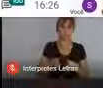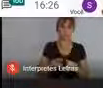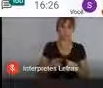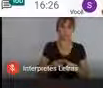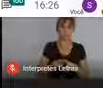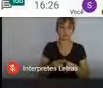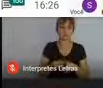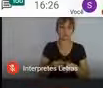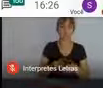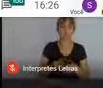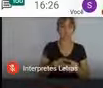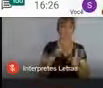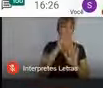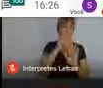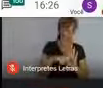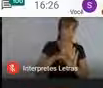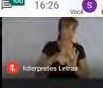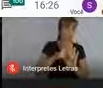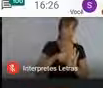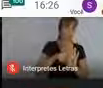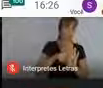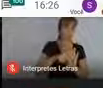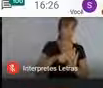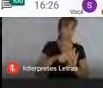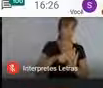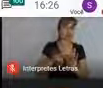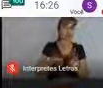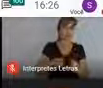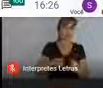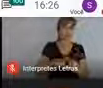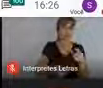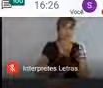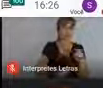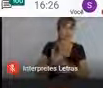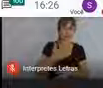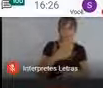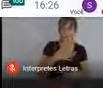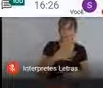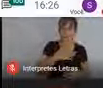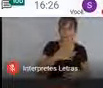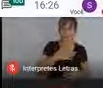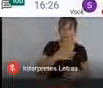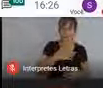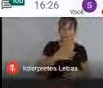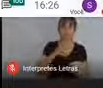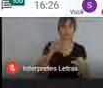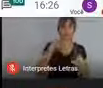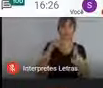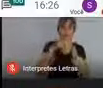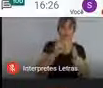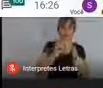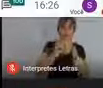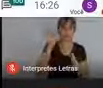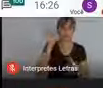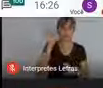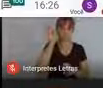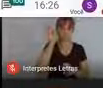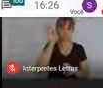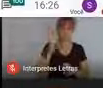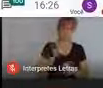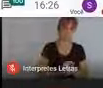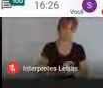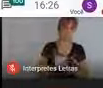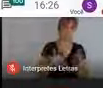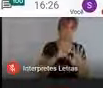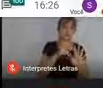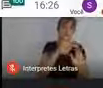de um projeto que eu coordeno, criado por mim, aí na UFRA, no campus de Tomeaçu, projeto